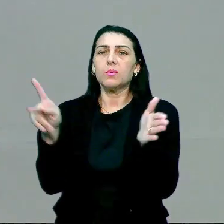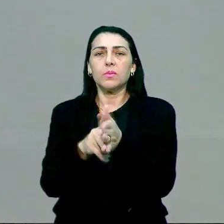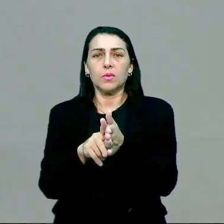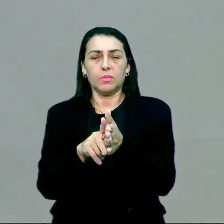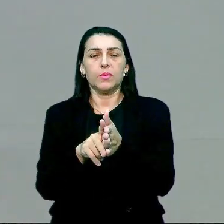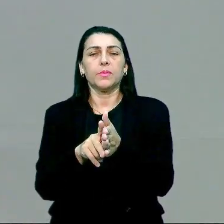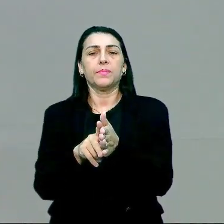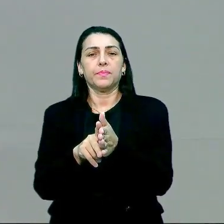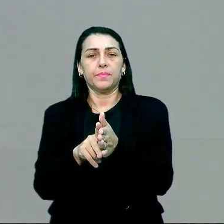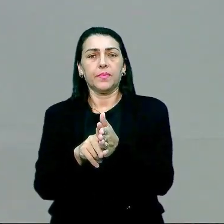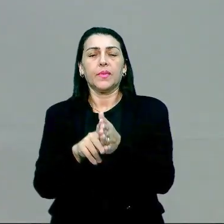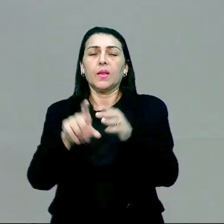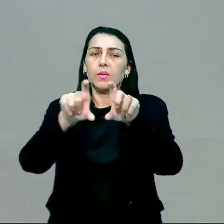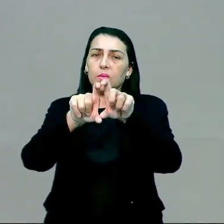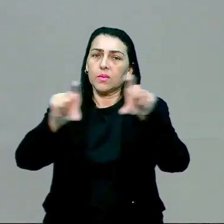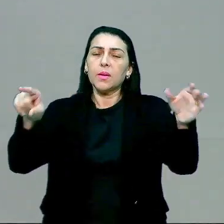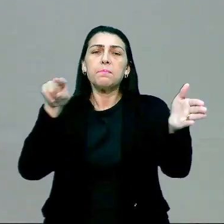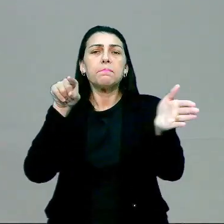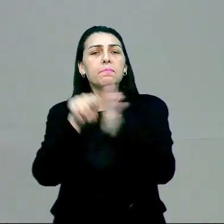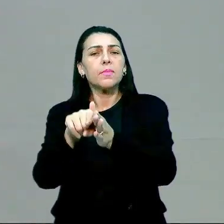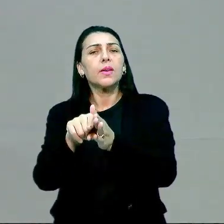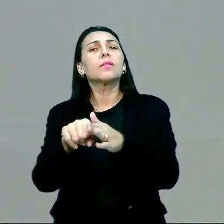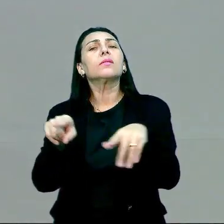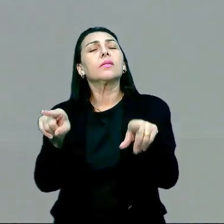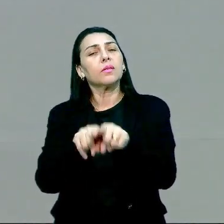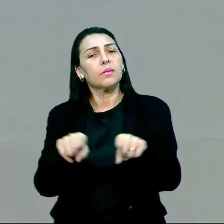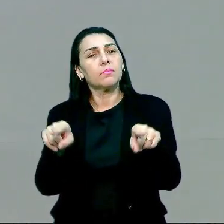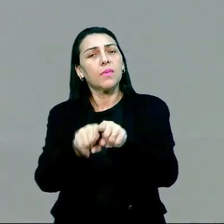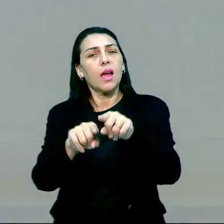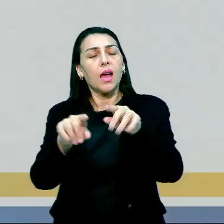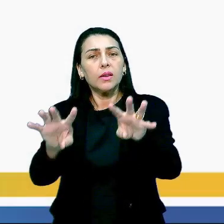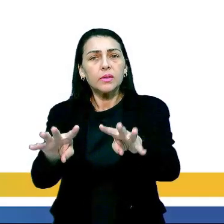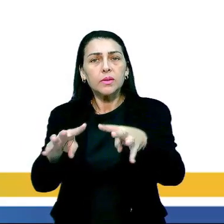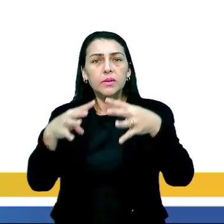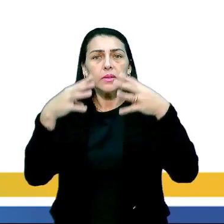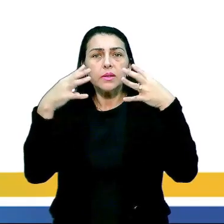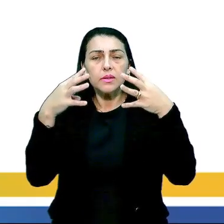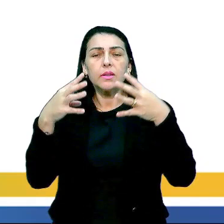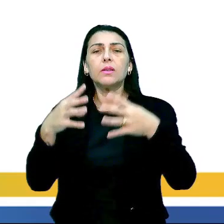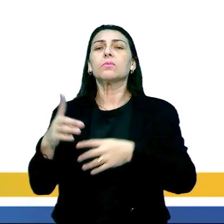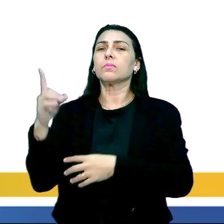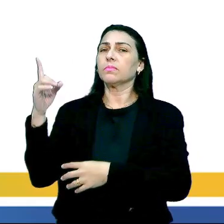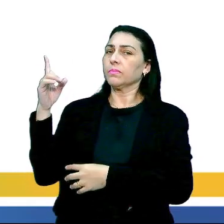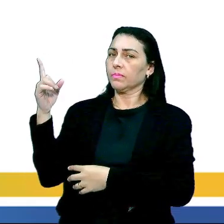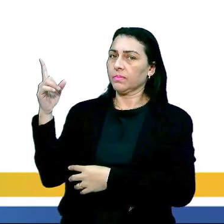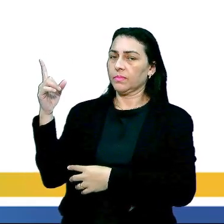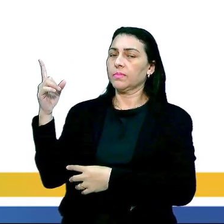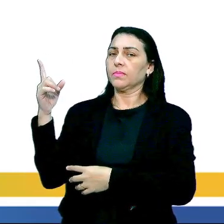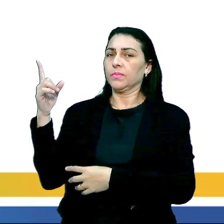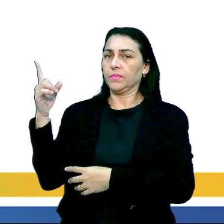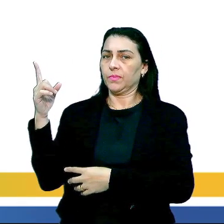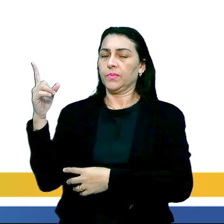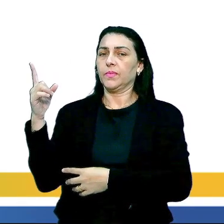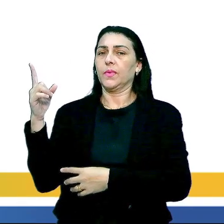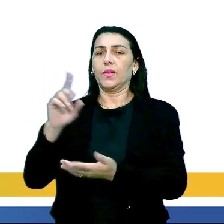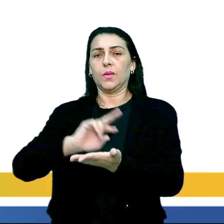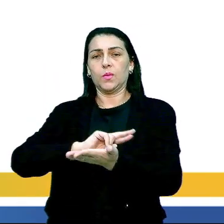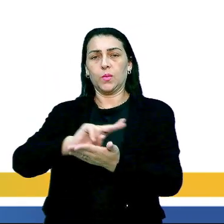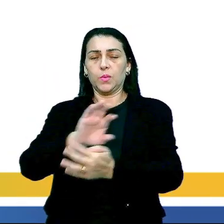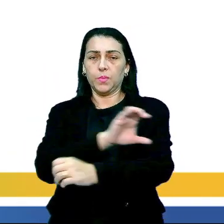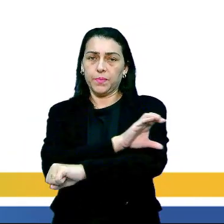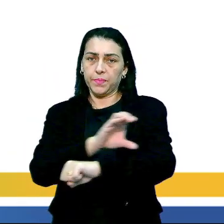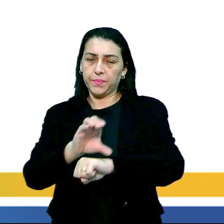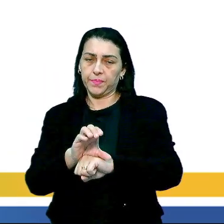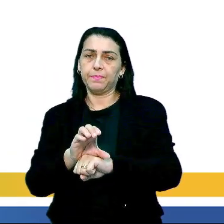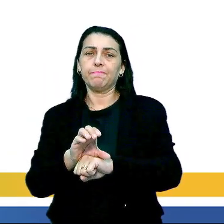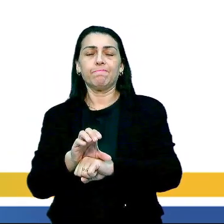próprio. Então, o enunciado da questão, ele chama justamente a atenção para isso, para essa questão do multiculturalismo